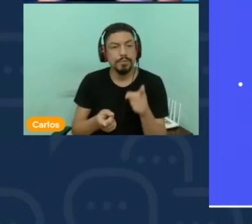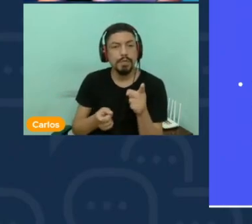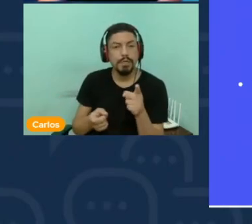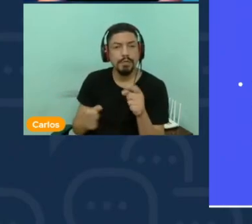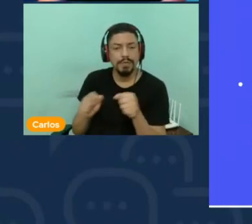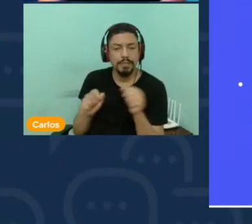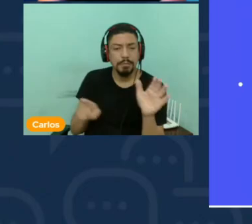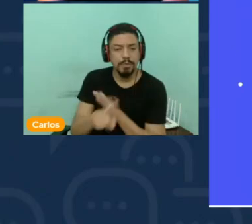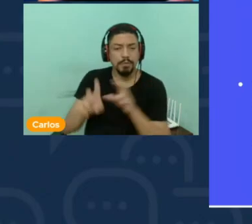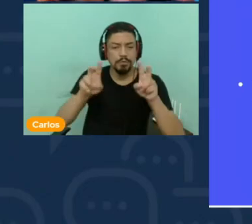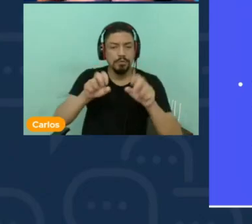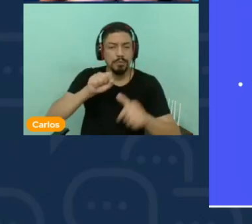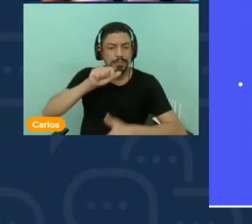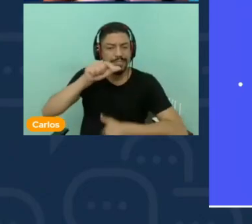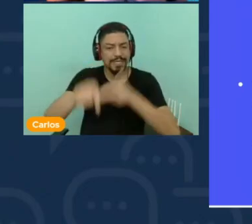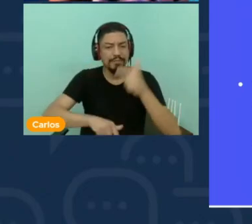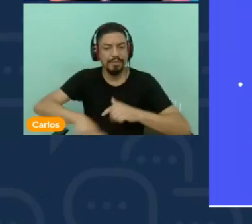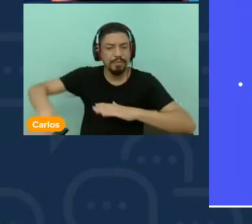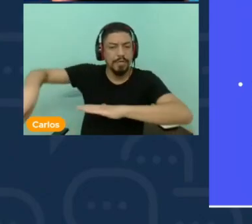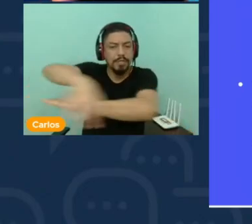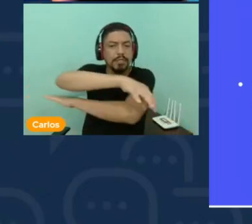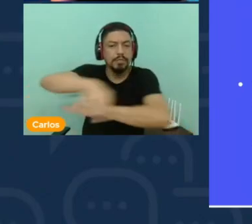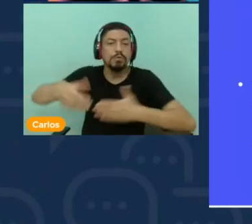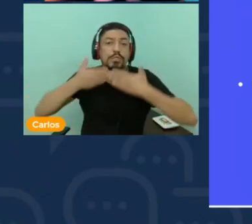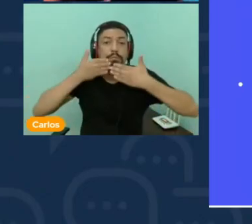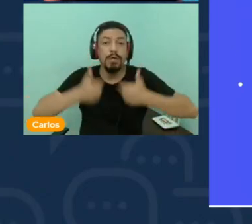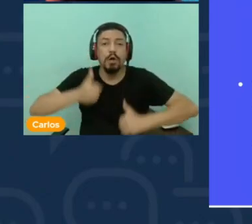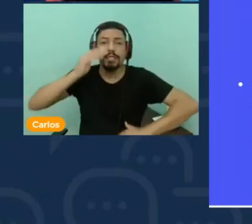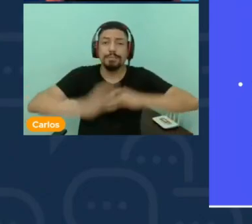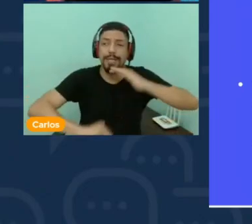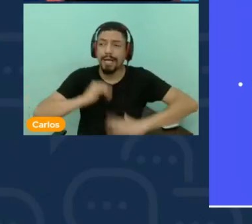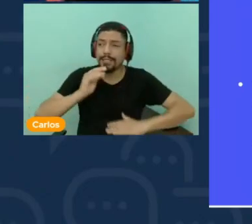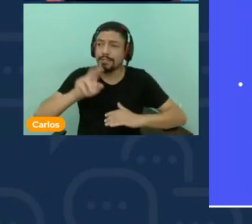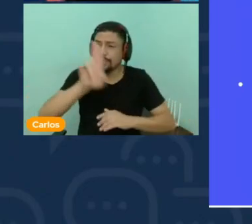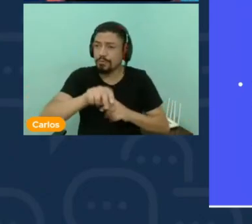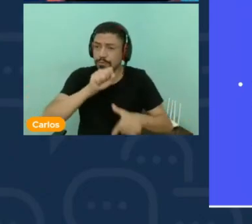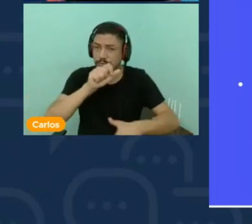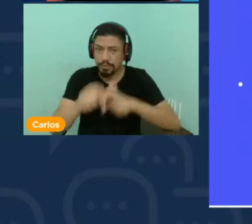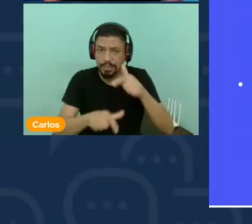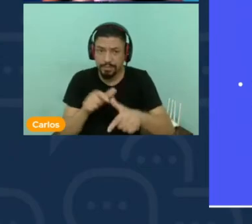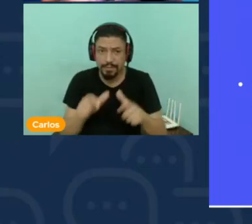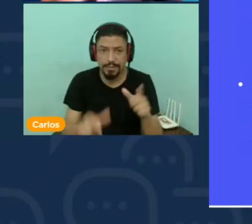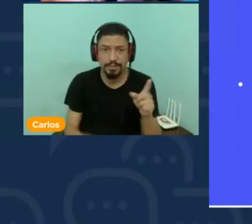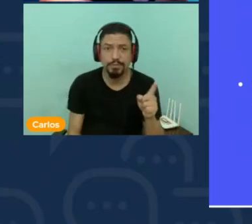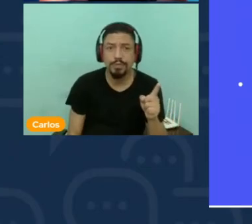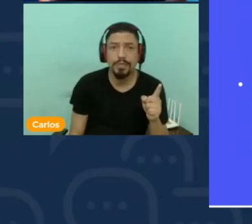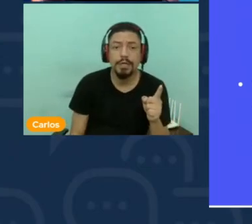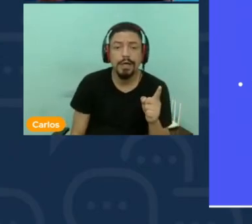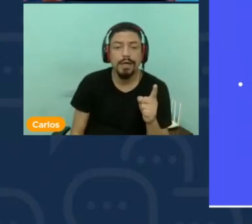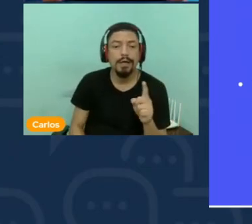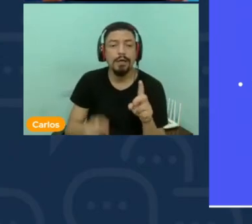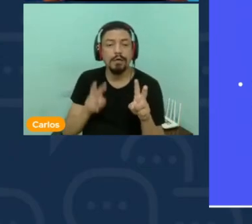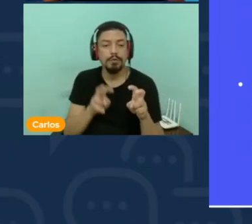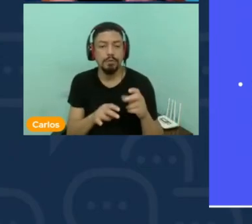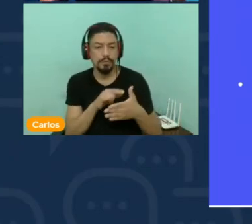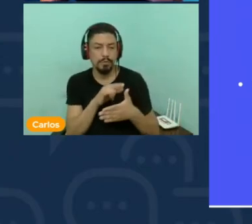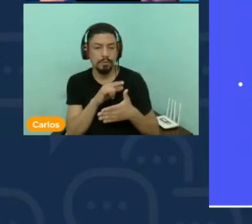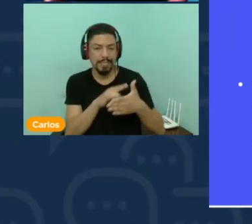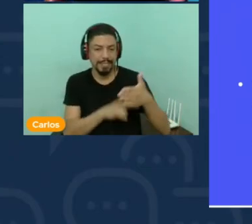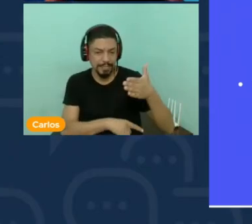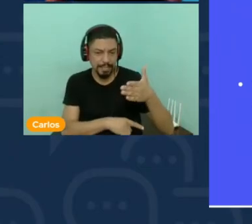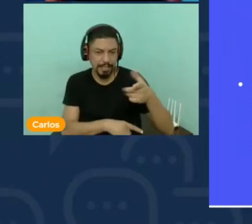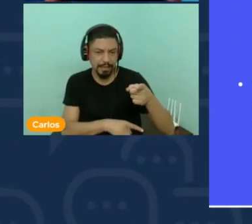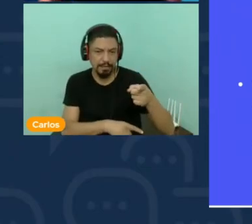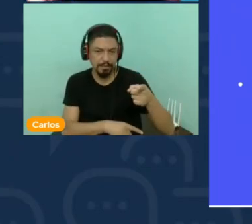sobre arquitetura, sobre as melhores práticas de uso daquele serviço, sobre a documentação, alguma coisa que eu